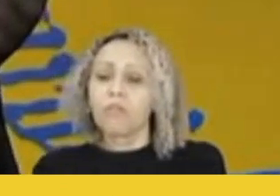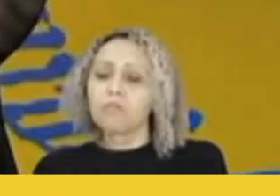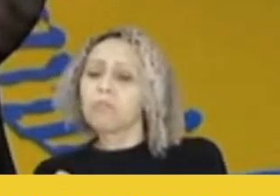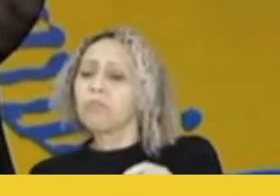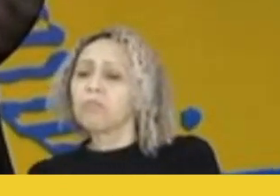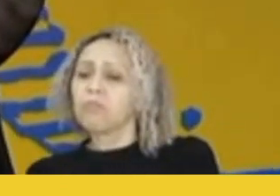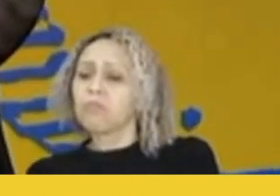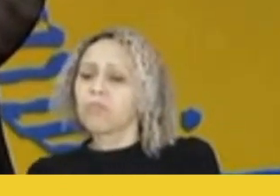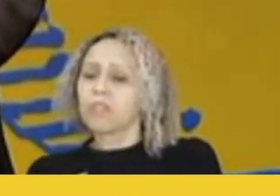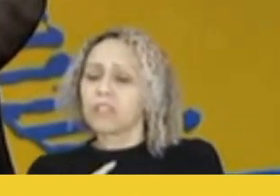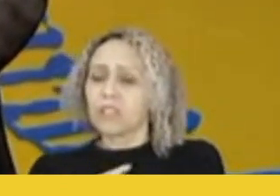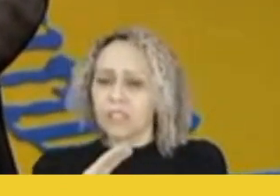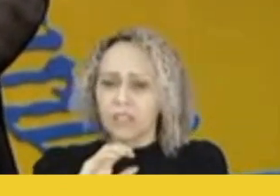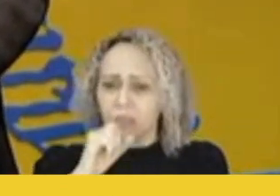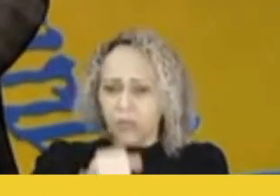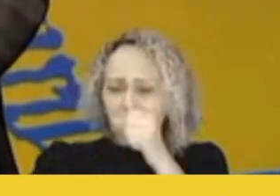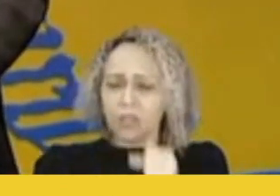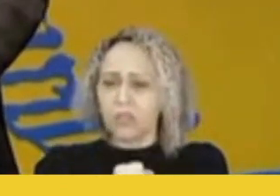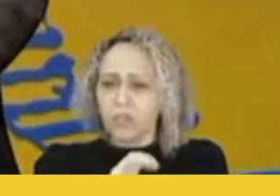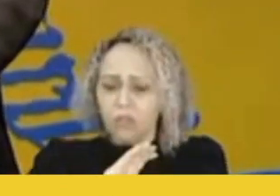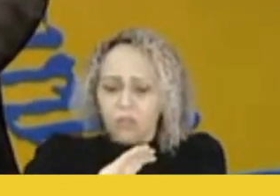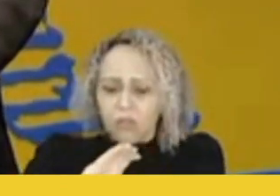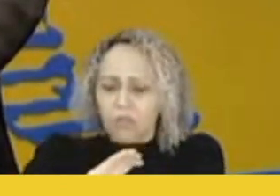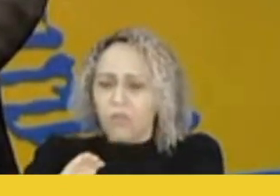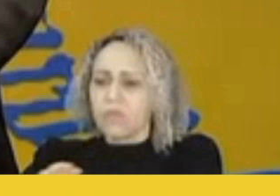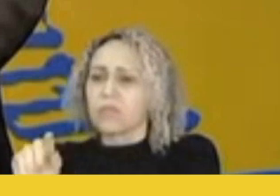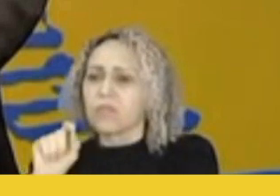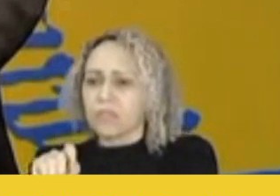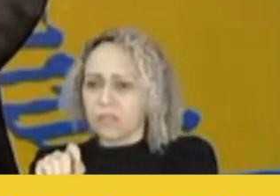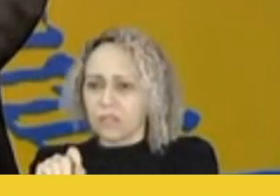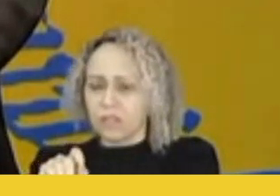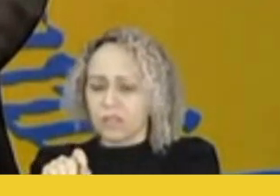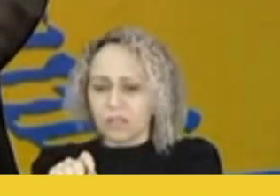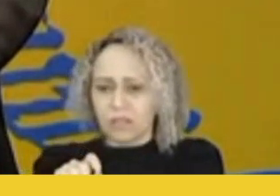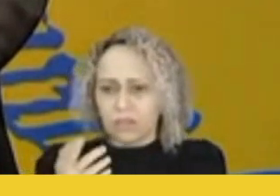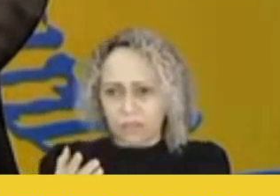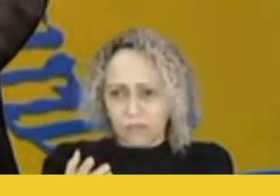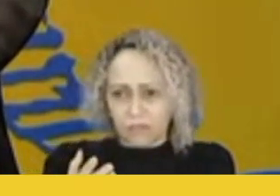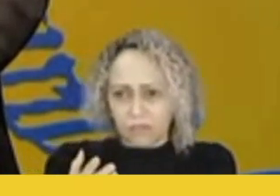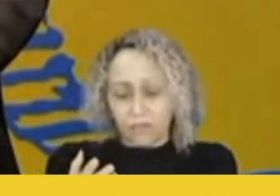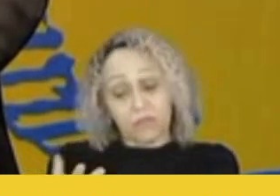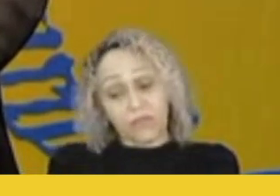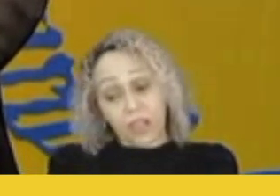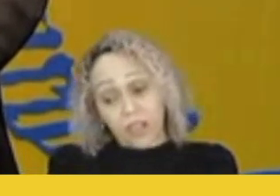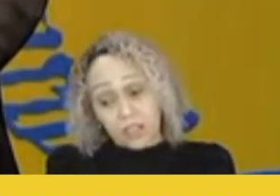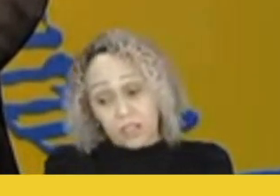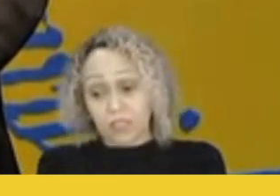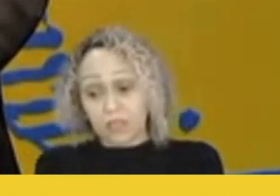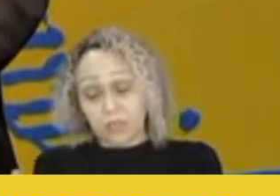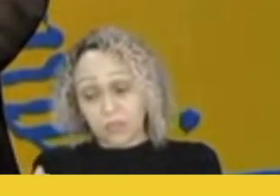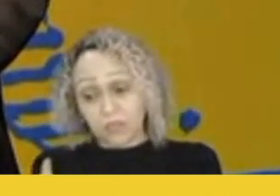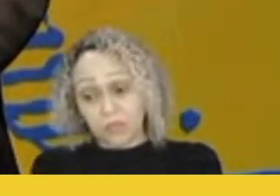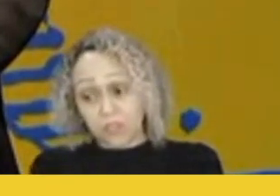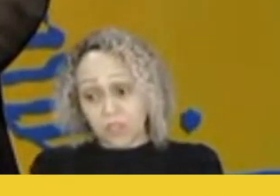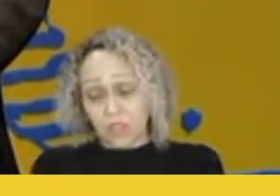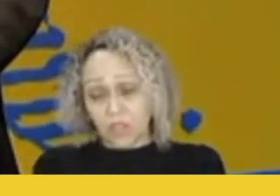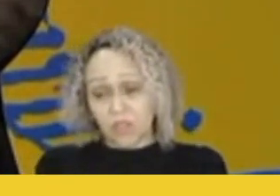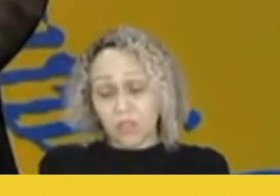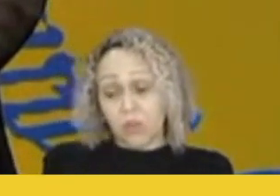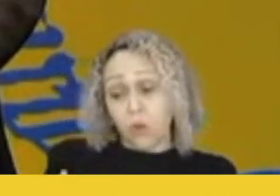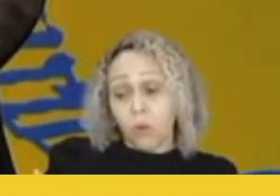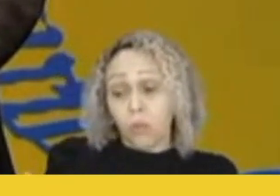para investimento no próximo ano, a prevalecer a situação existente, apenas 31